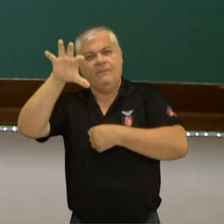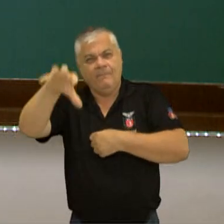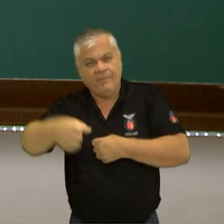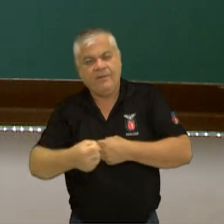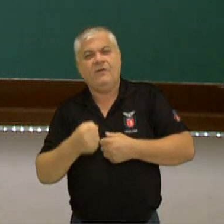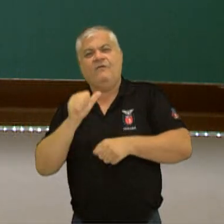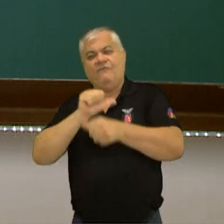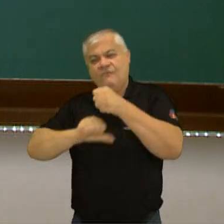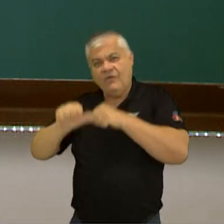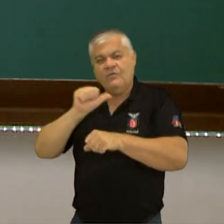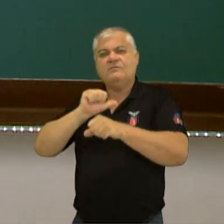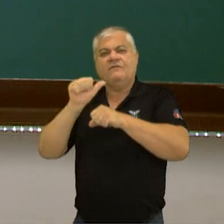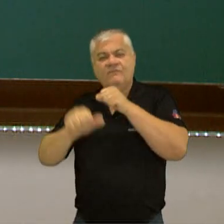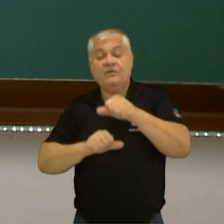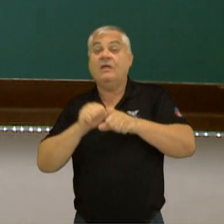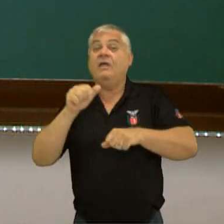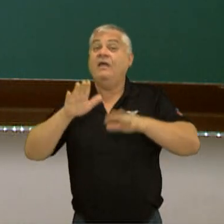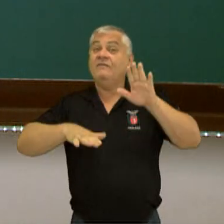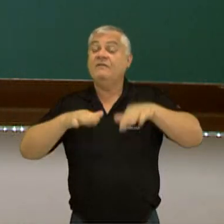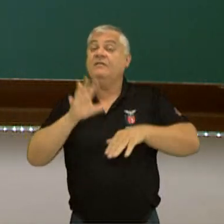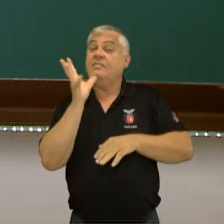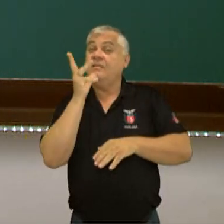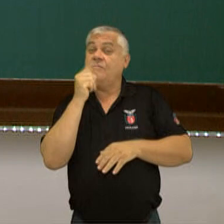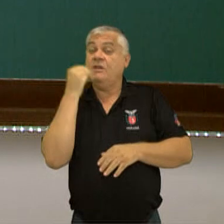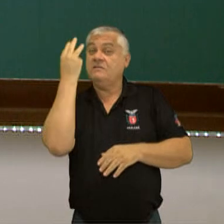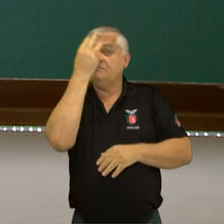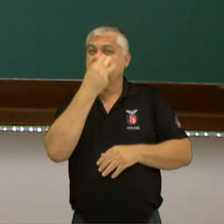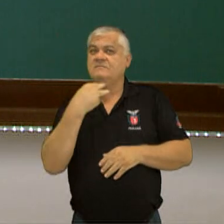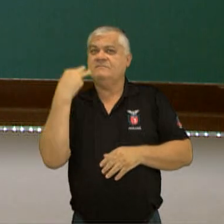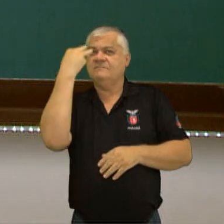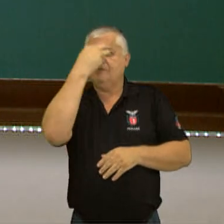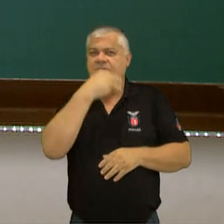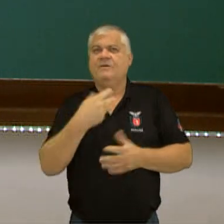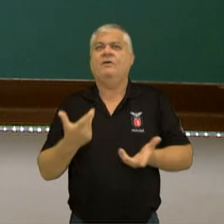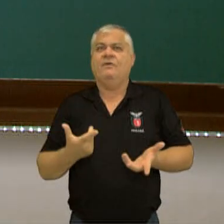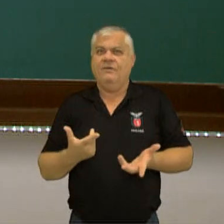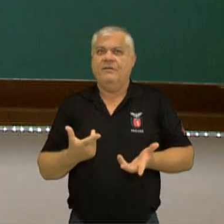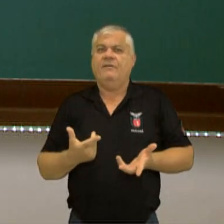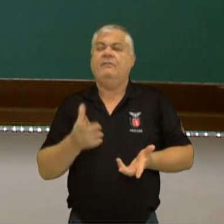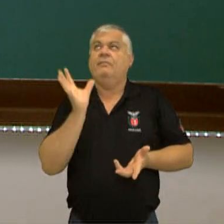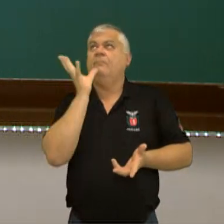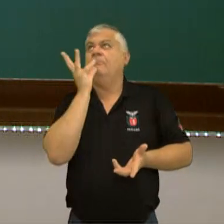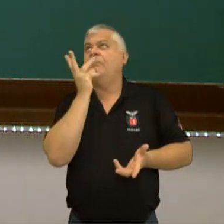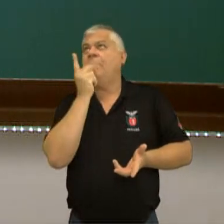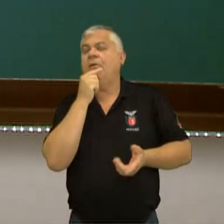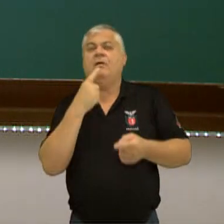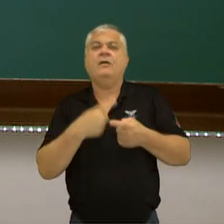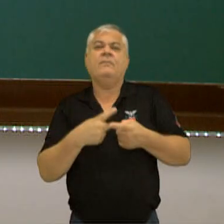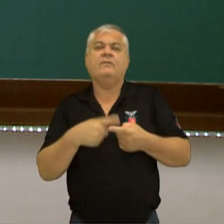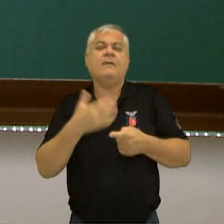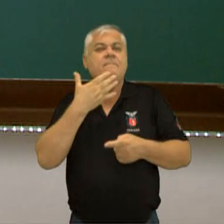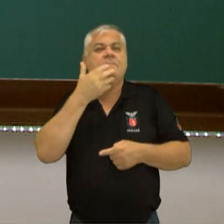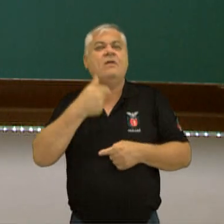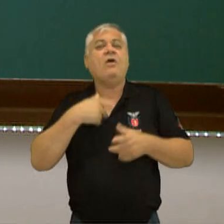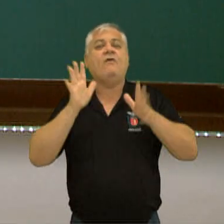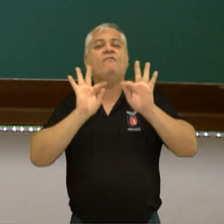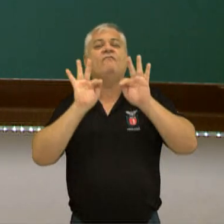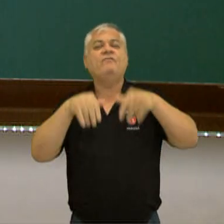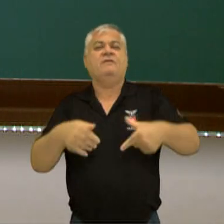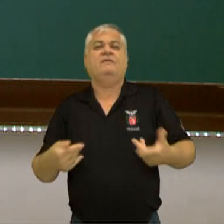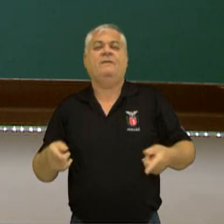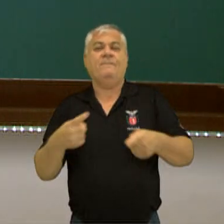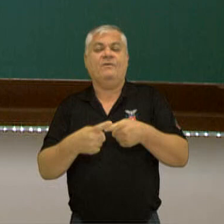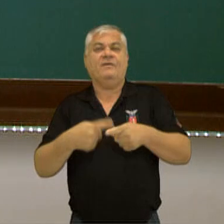de beisebol que demoram 3 horas para terminar. Então, muitas pessoas que assistem dizem que é legal assistir o final, né? Porque só vê a parte principal, que é